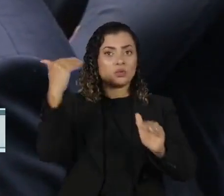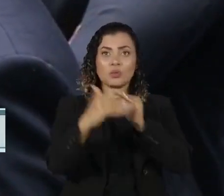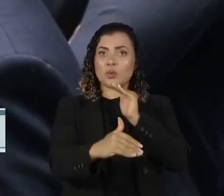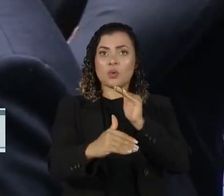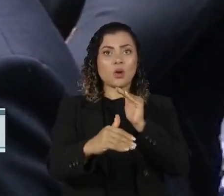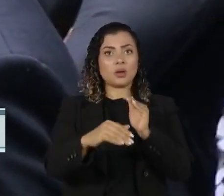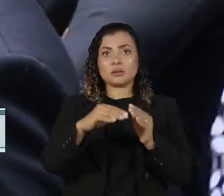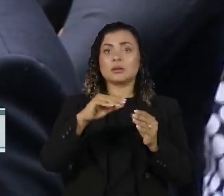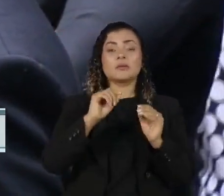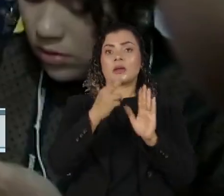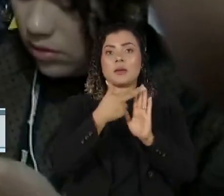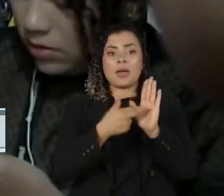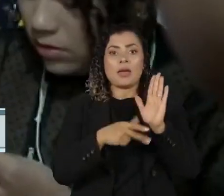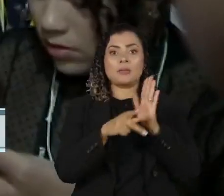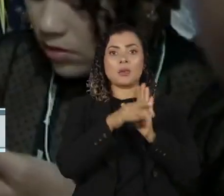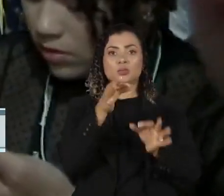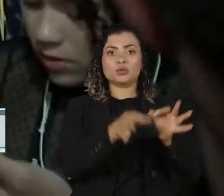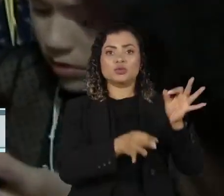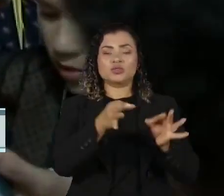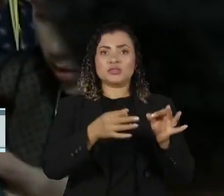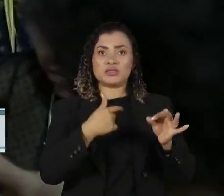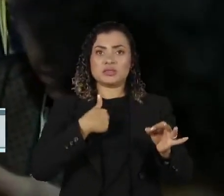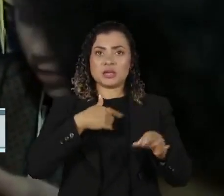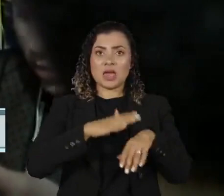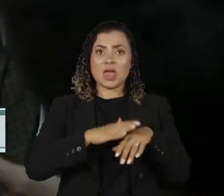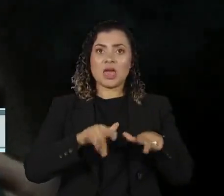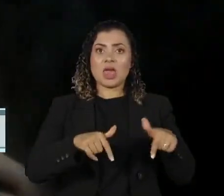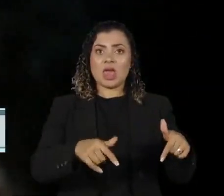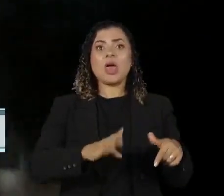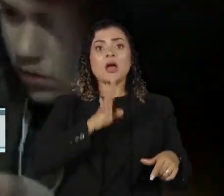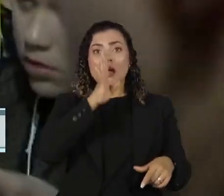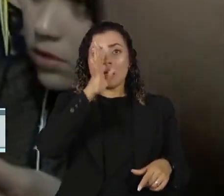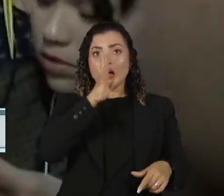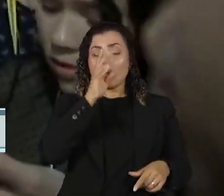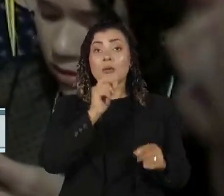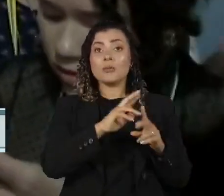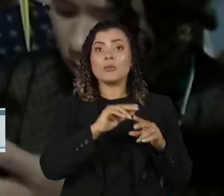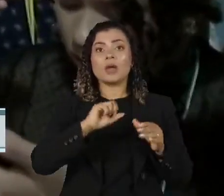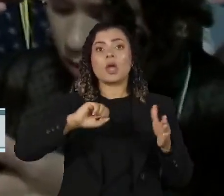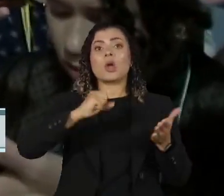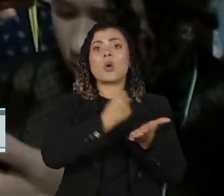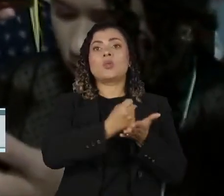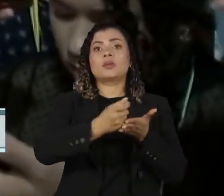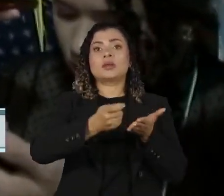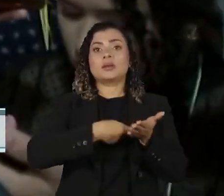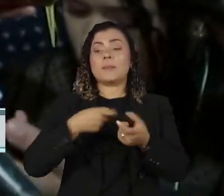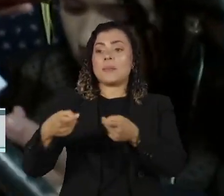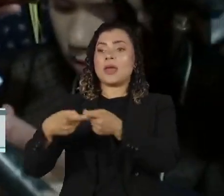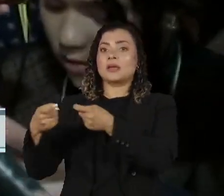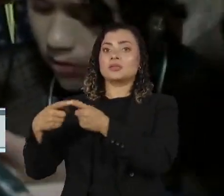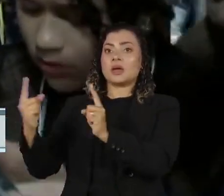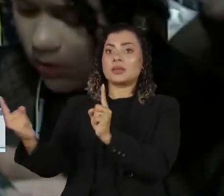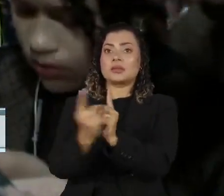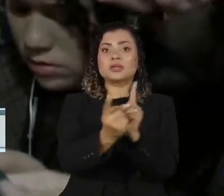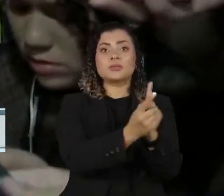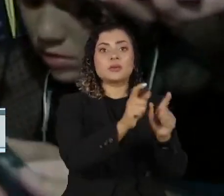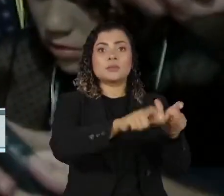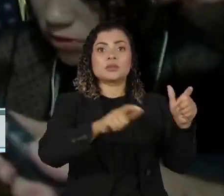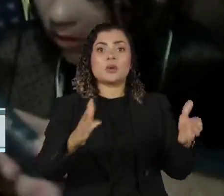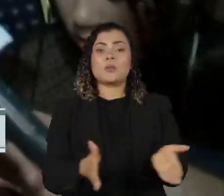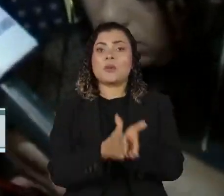com as conclusões da Justiça de que seria ato de improbidade a contratação de médica para atender a população